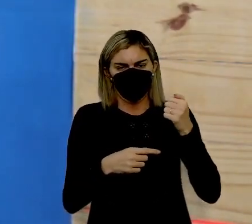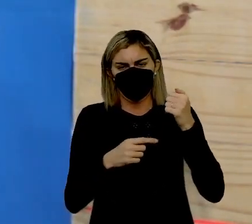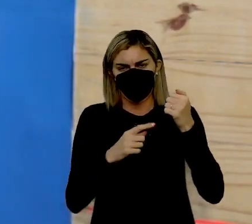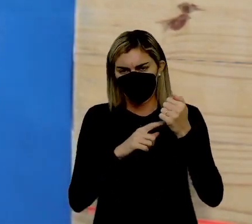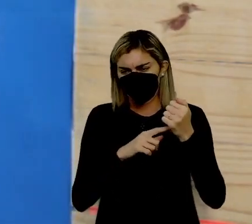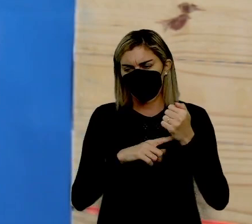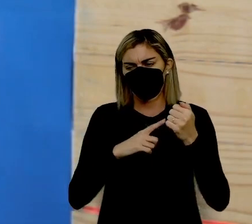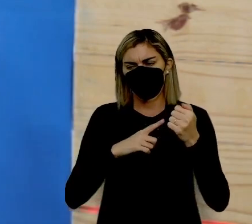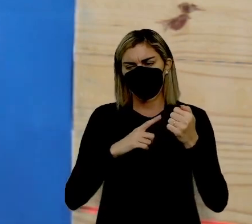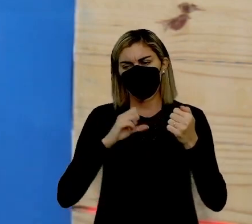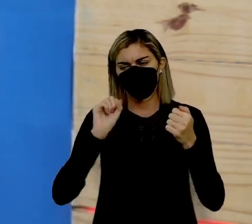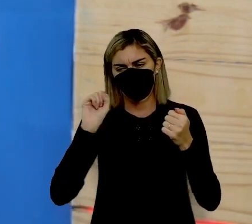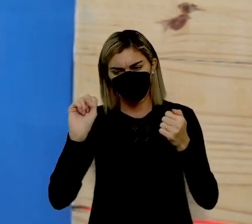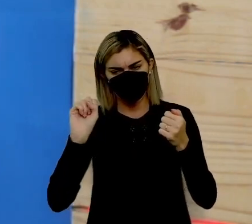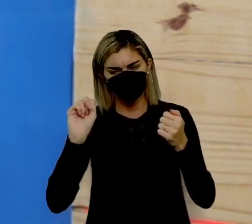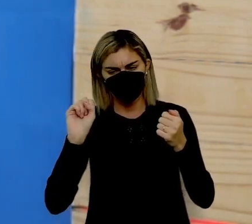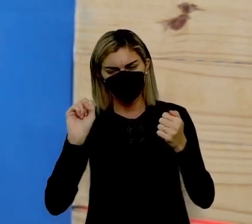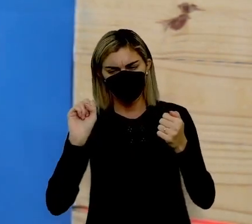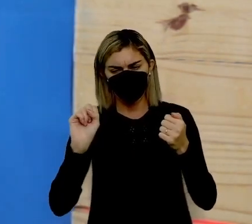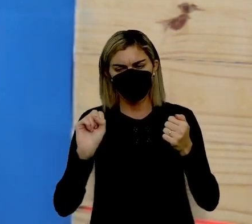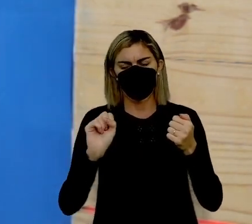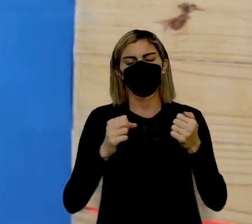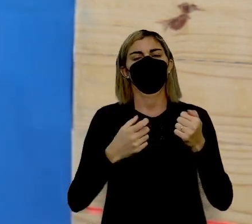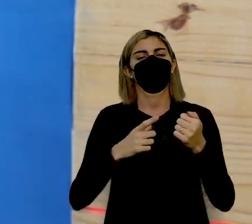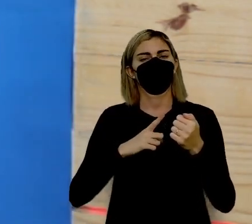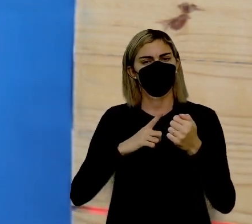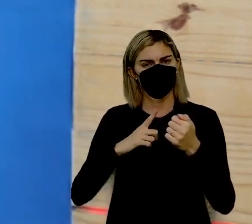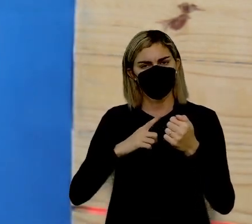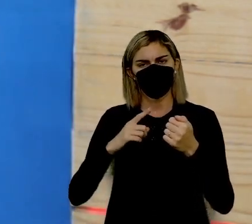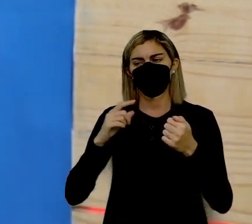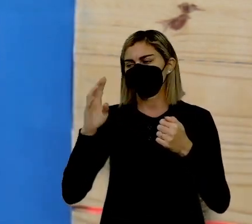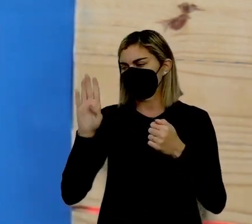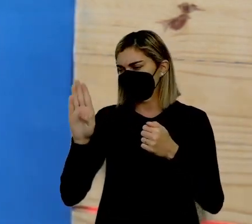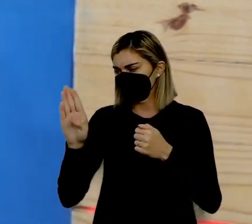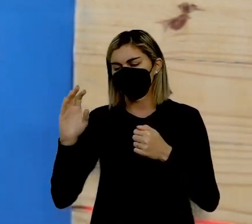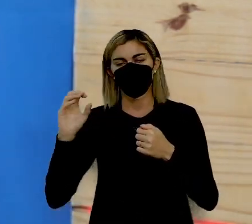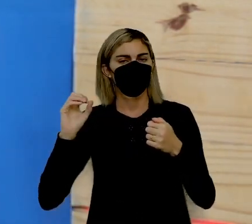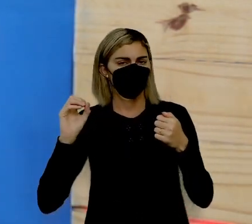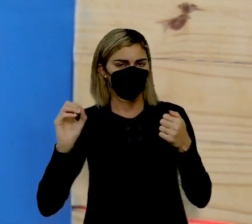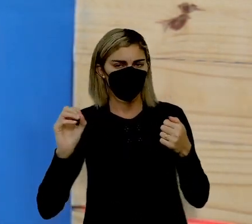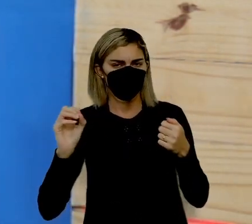A tinha carga 8. E a esfera B